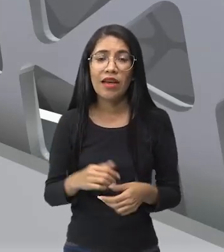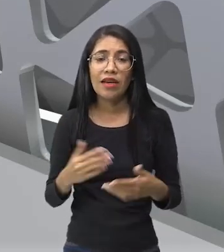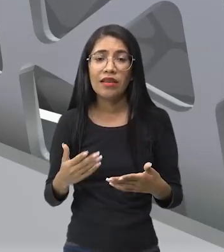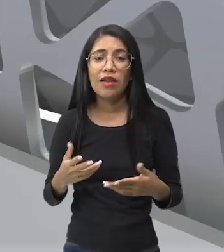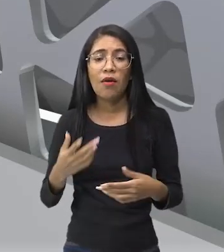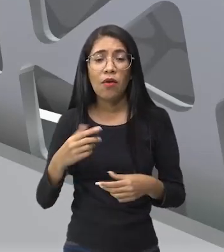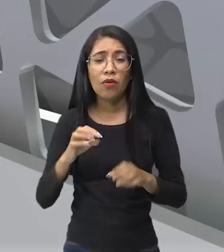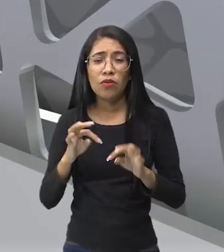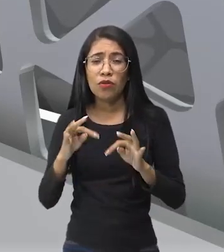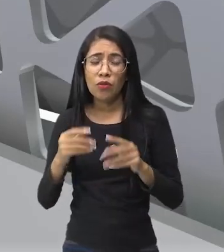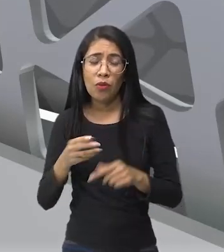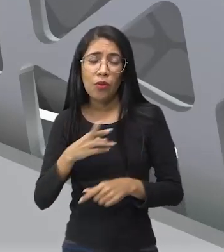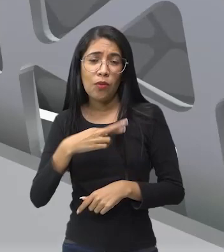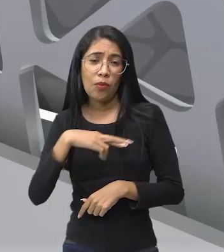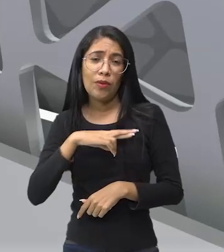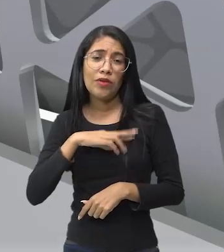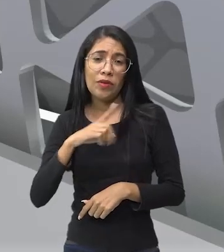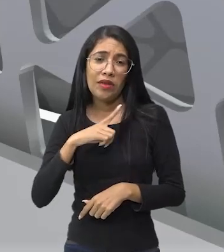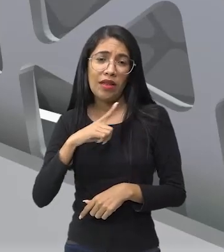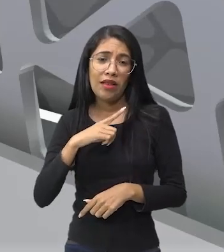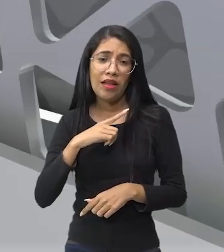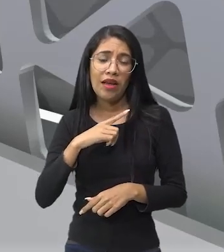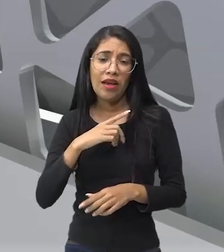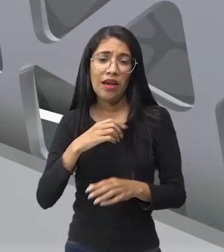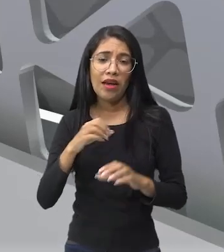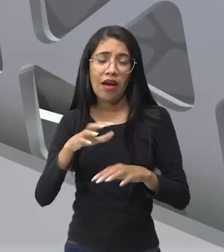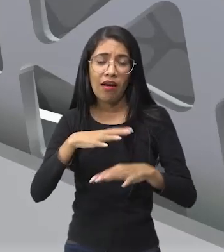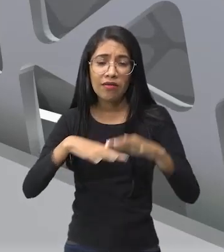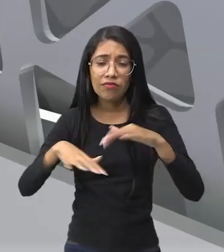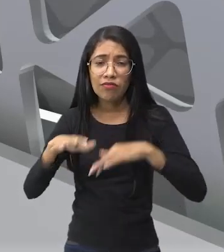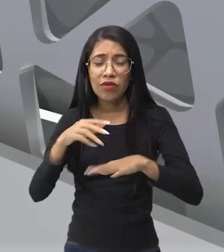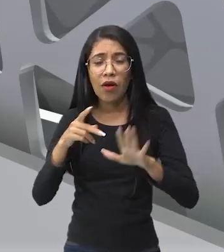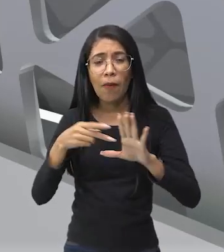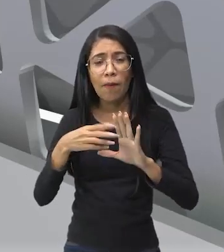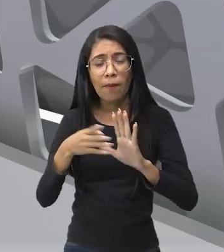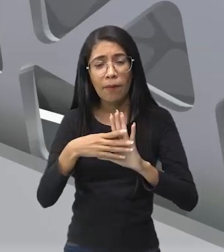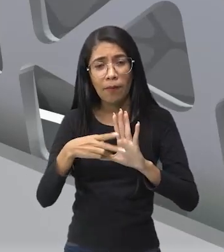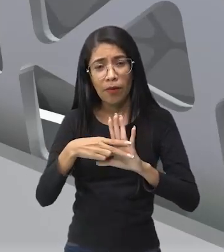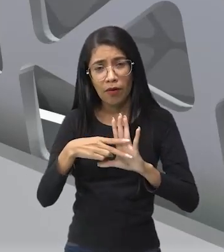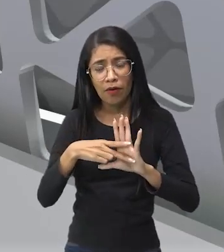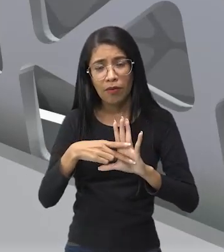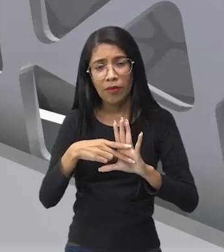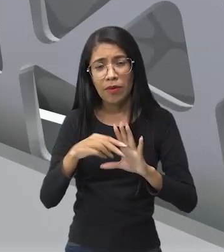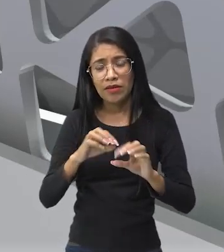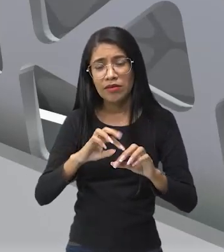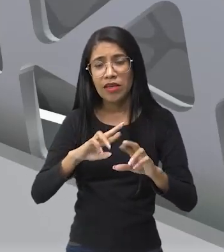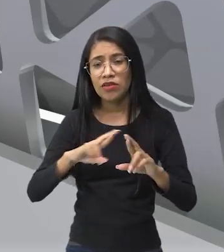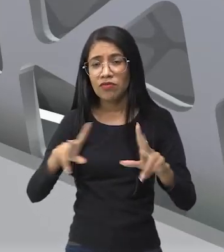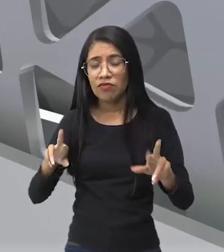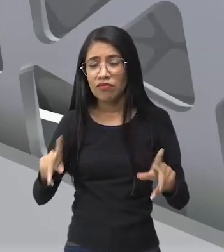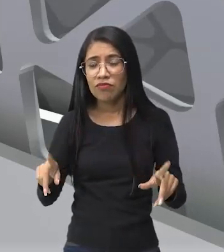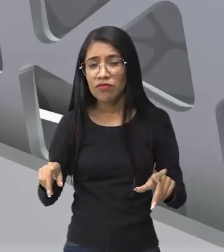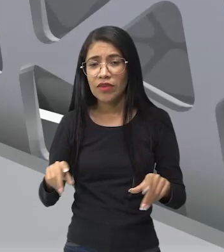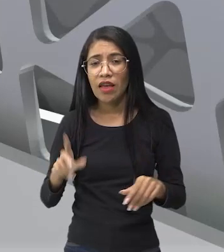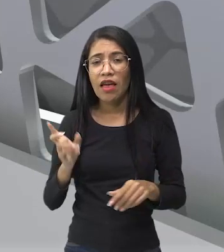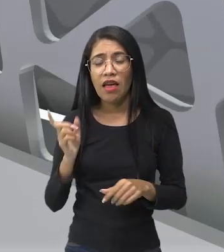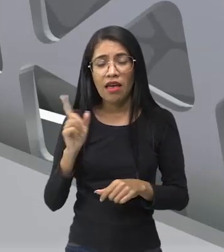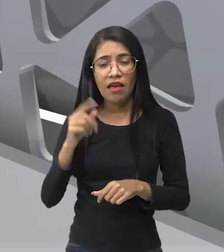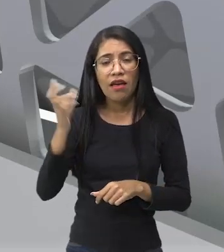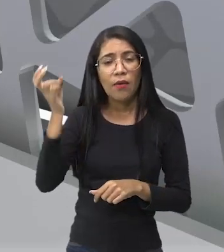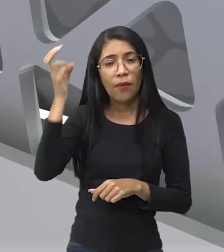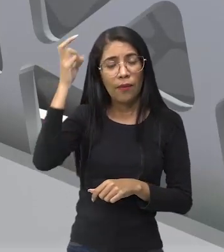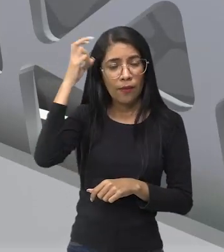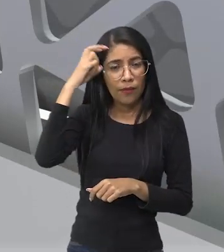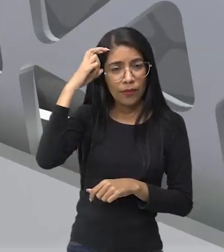Então, toda religião ela tem ritual, de forma diferenciada. E isso nós temos que saber. Isso é cultura, é